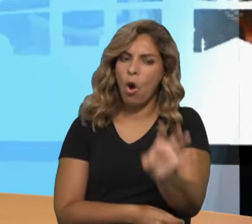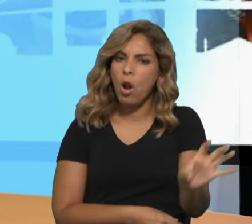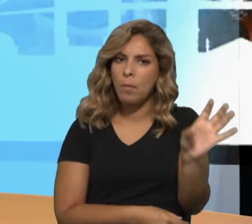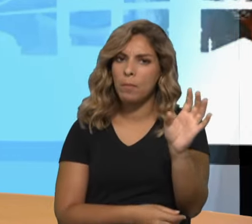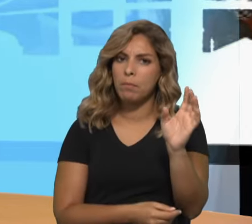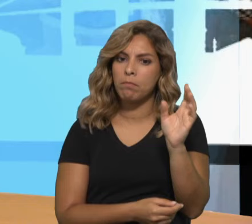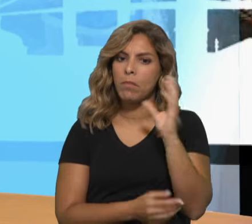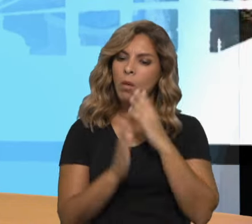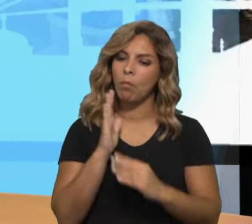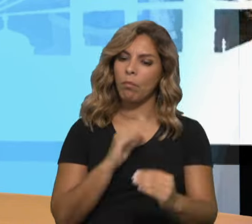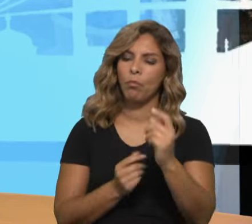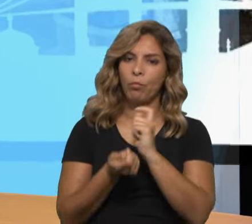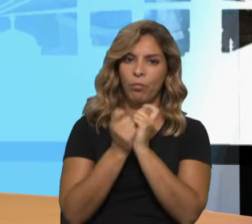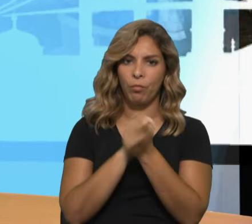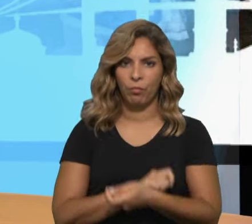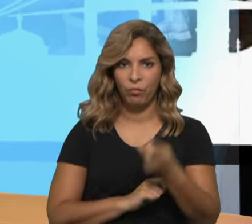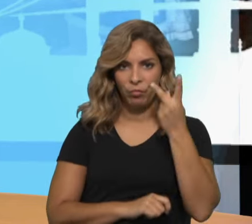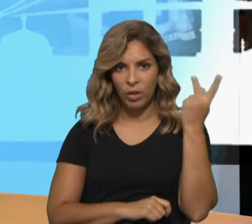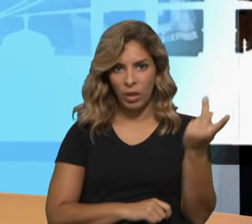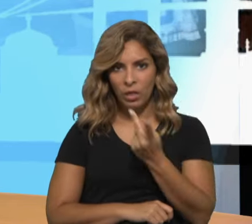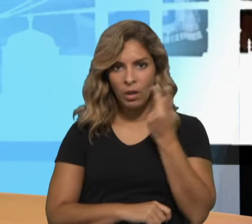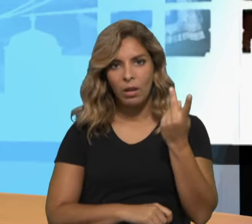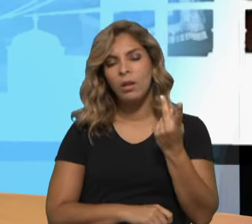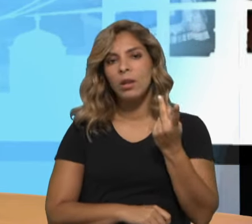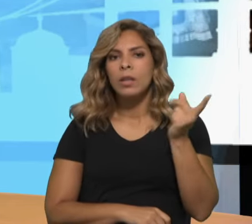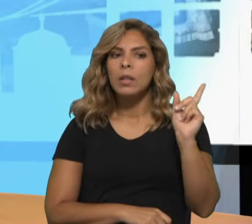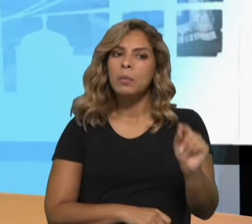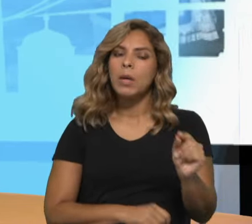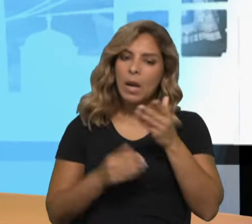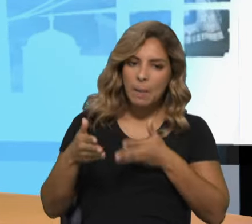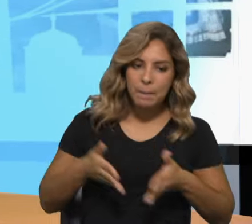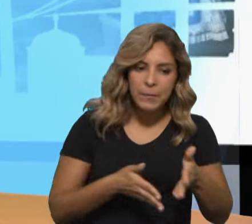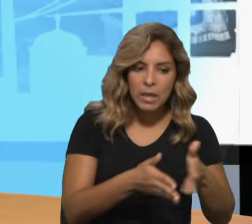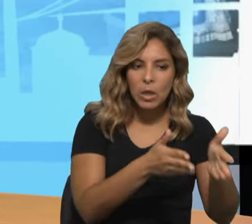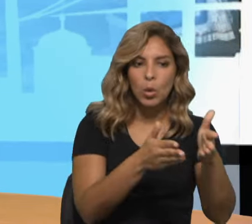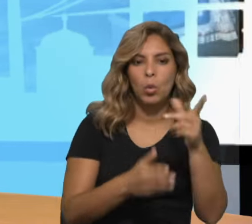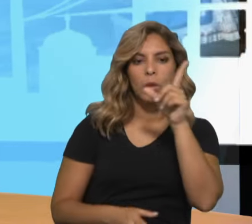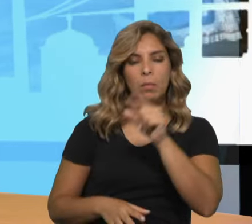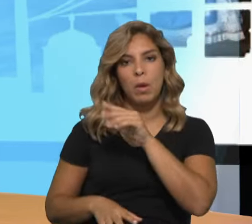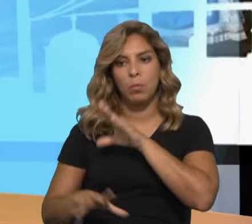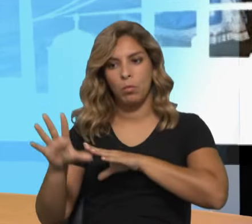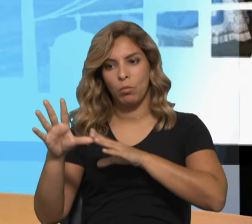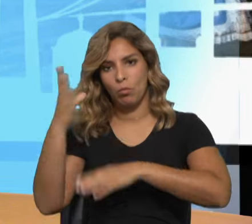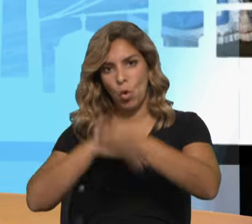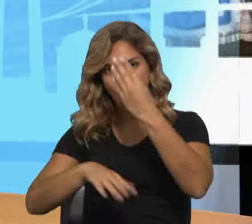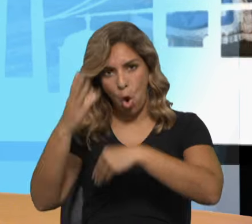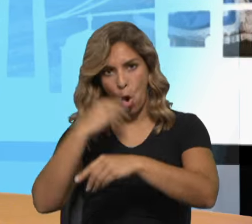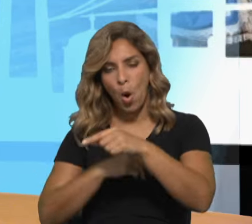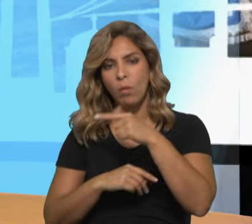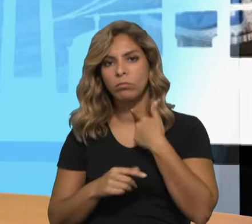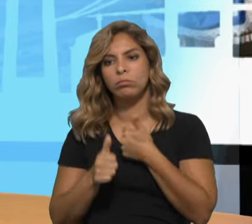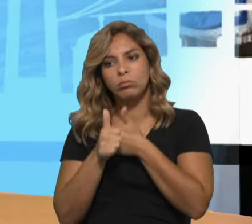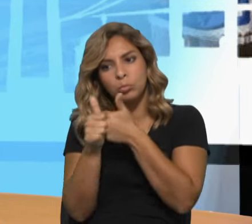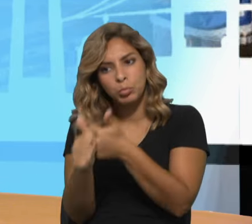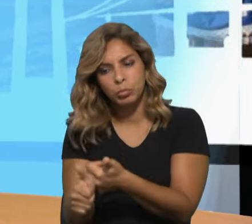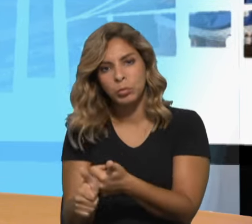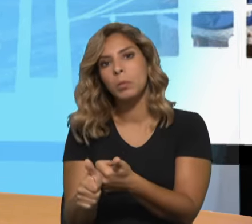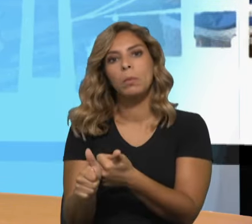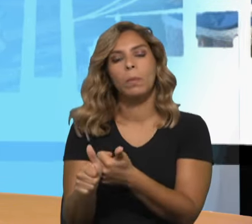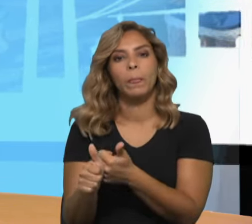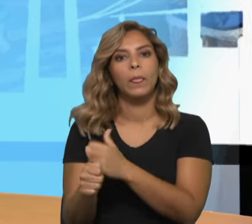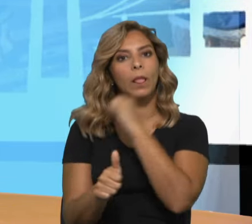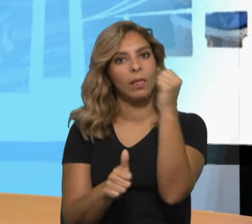vida. Também por aí há caminho e há aprendizagem a fazer nesta leitura, nesta passagem, no